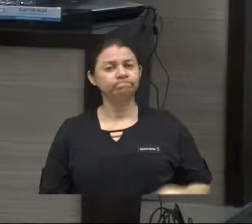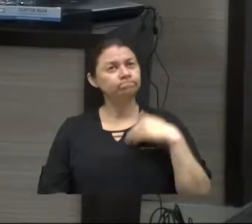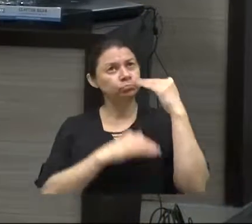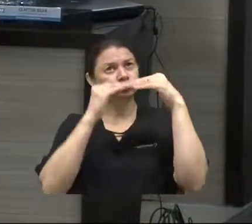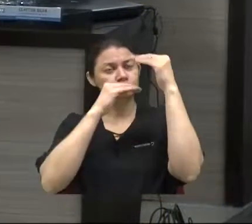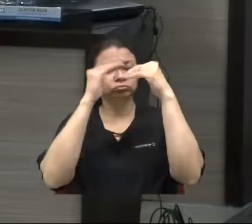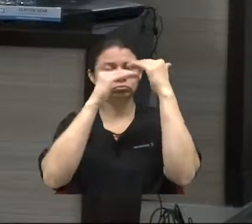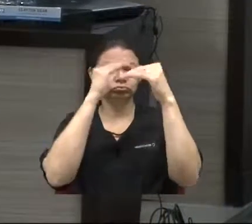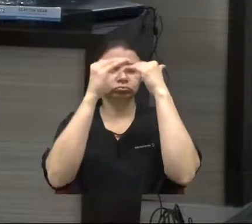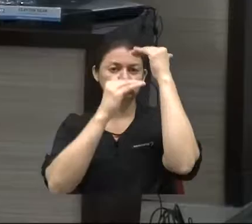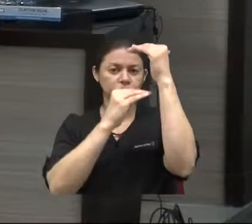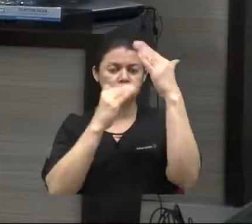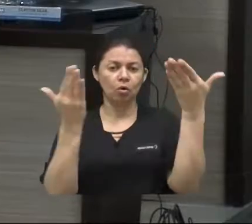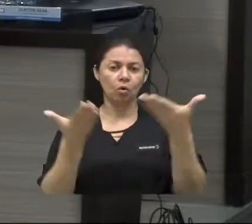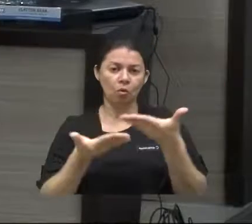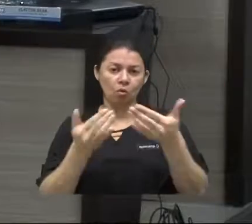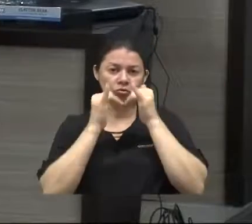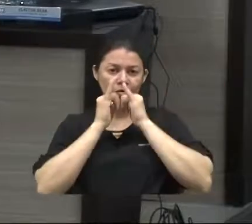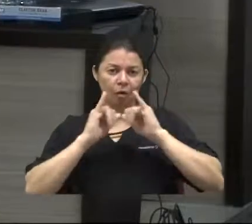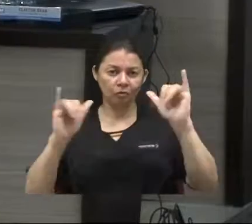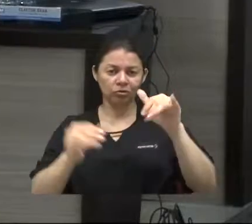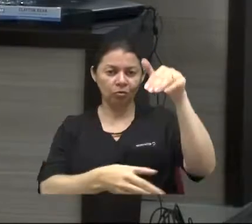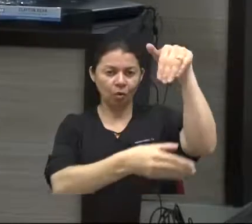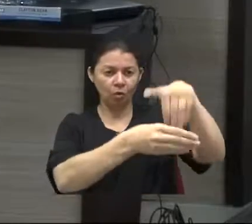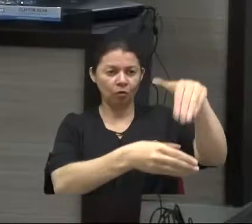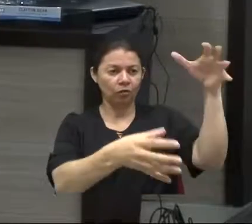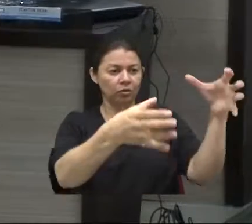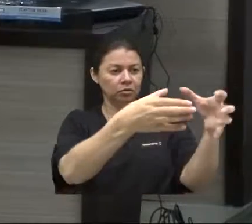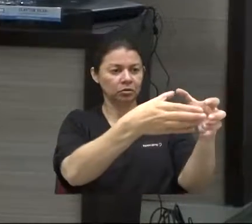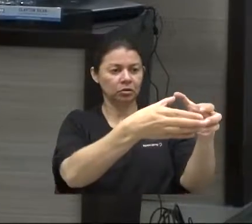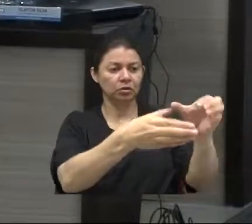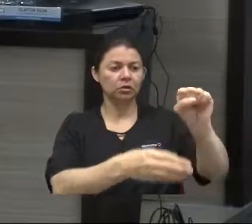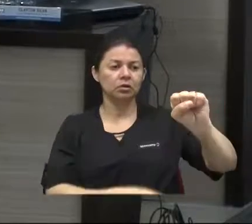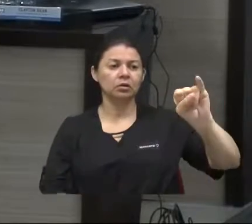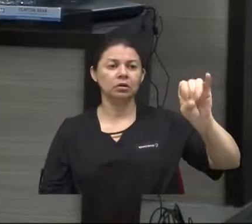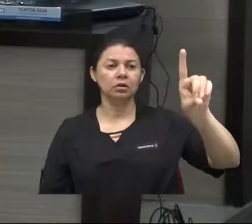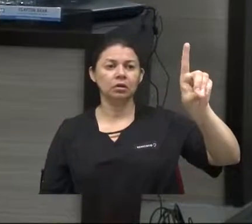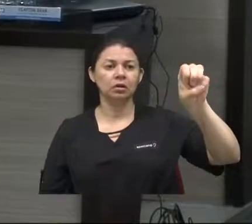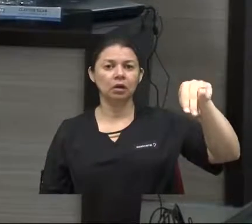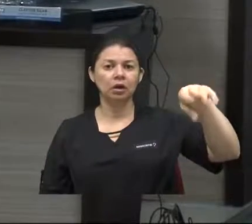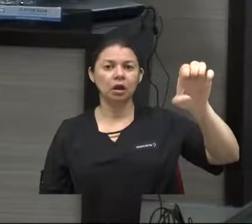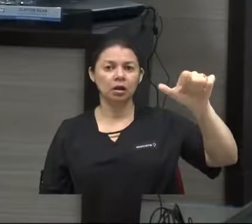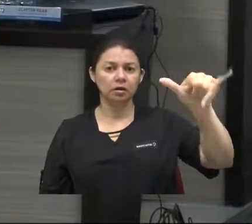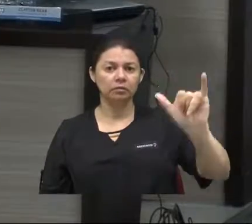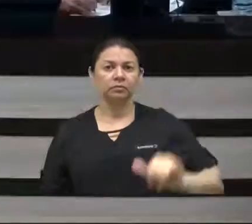rumo certo como está, eu voto Sidney Pascotto.